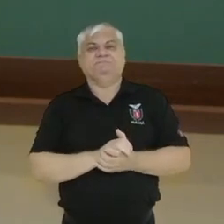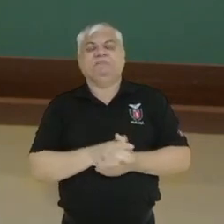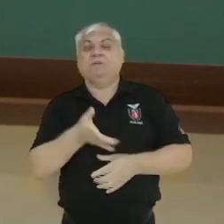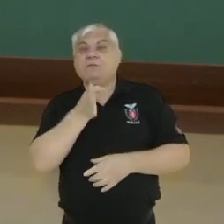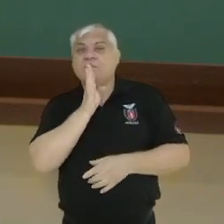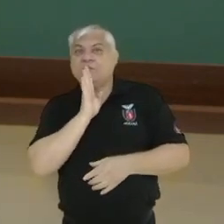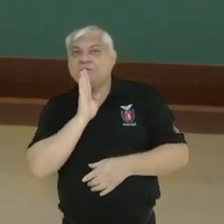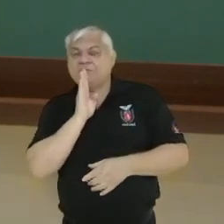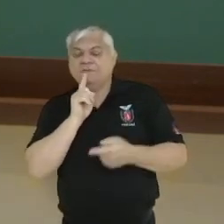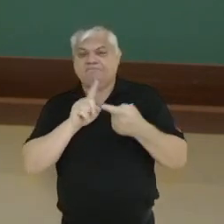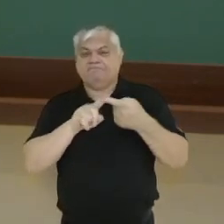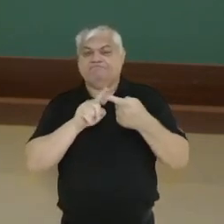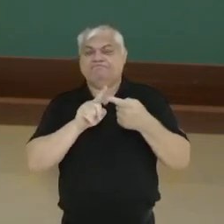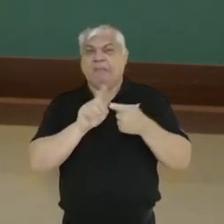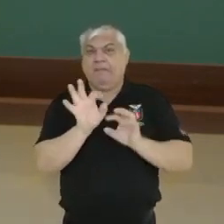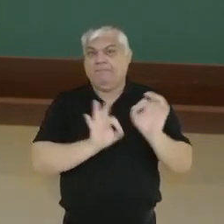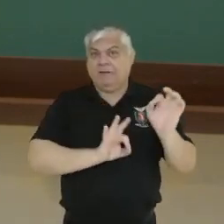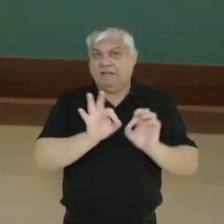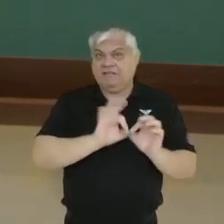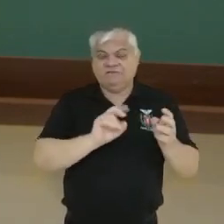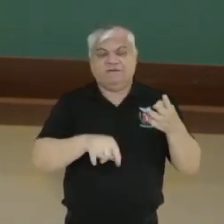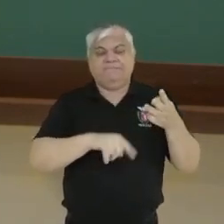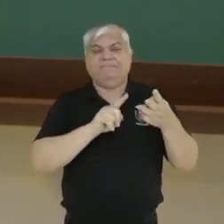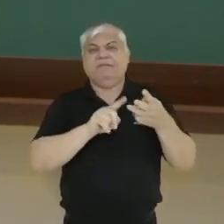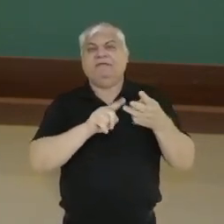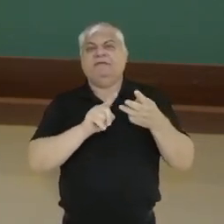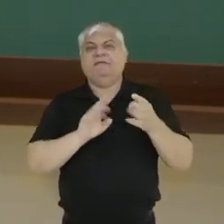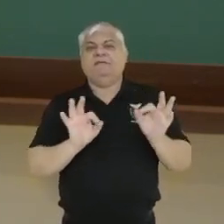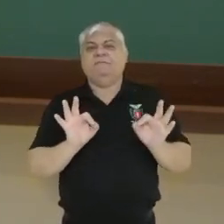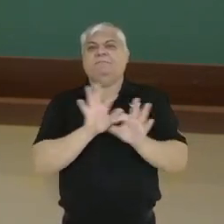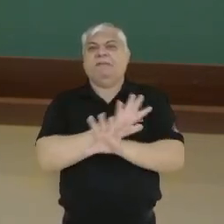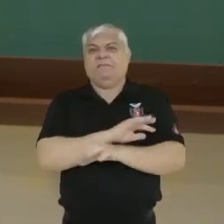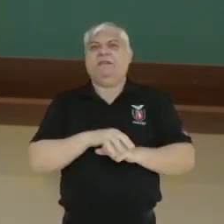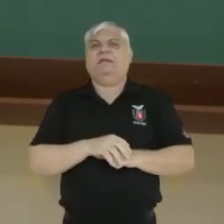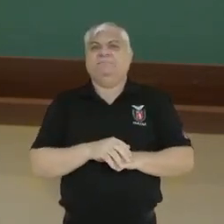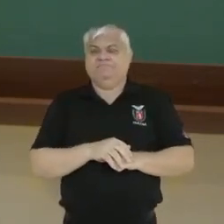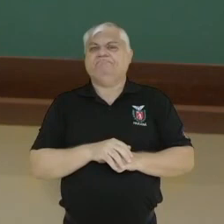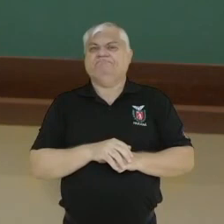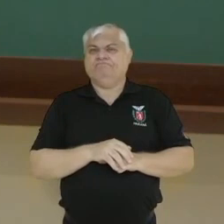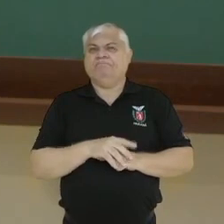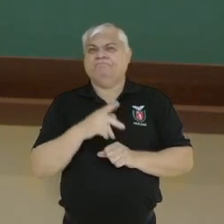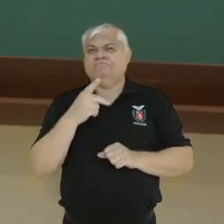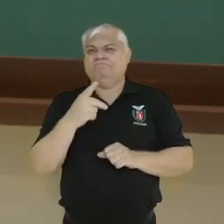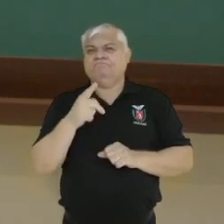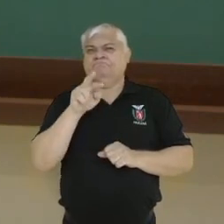bem, planejar muito bem e se preparar. A palavra para ser um